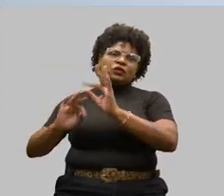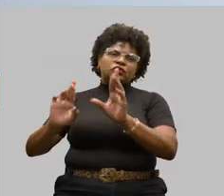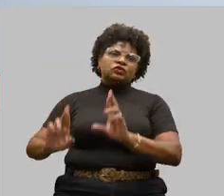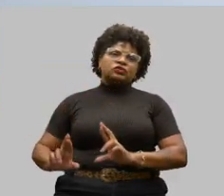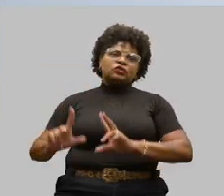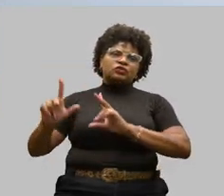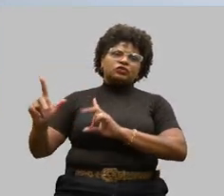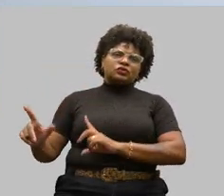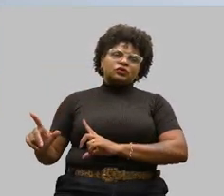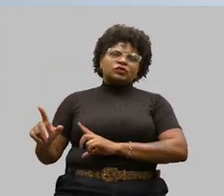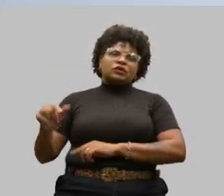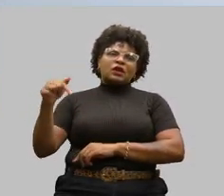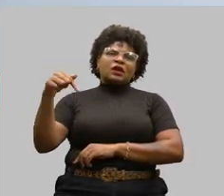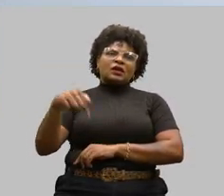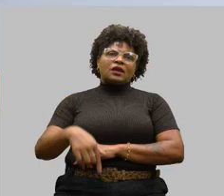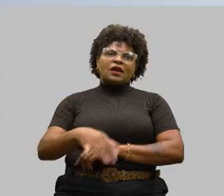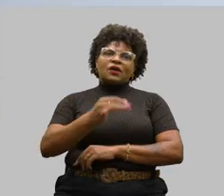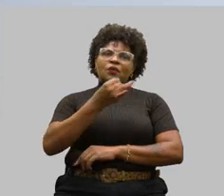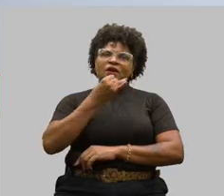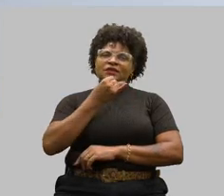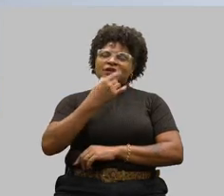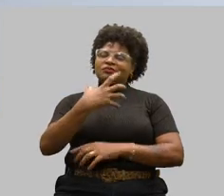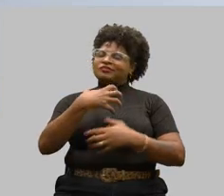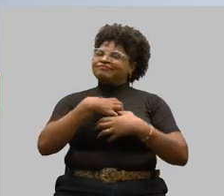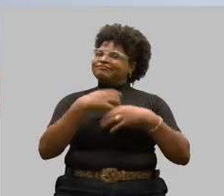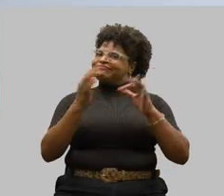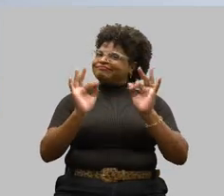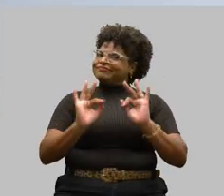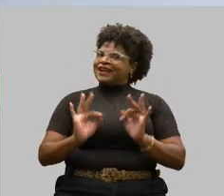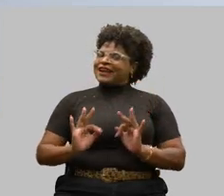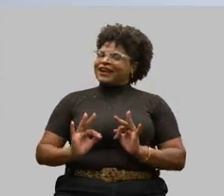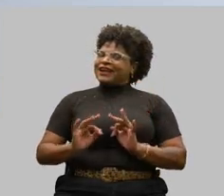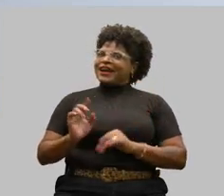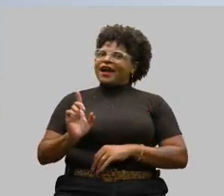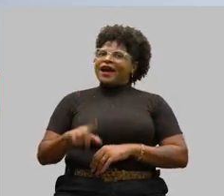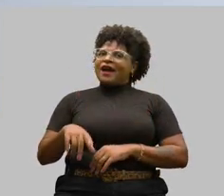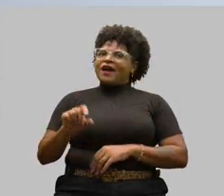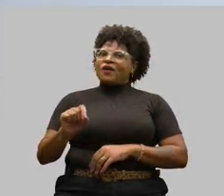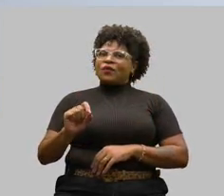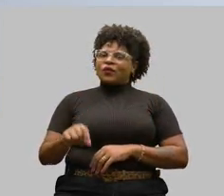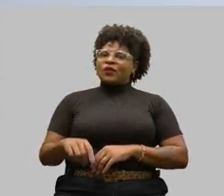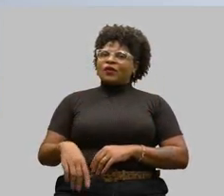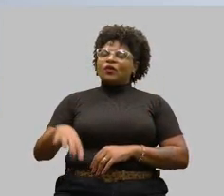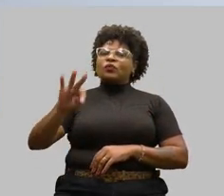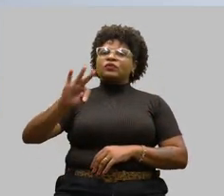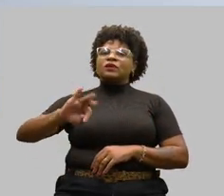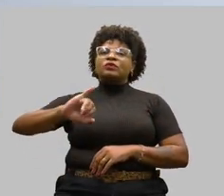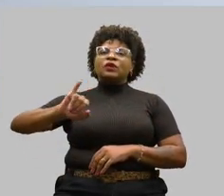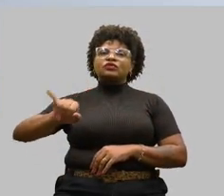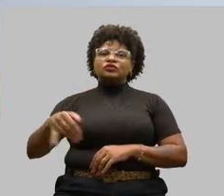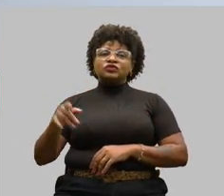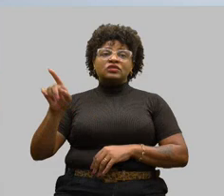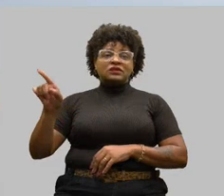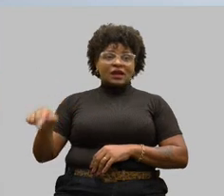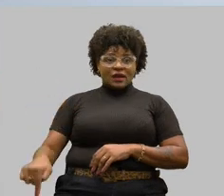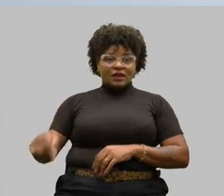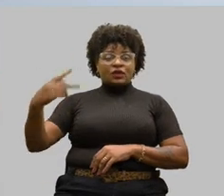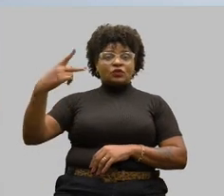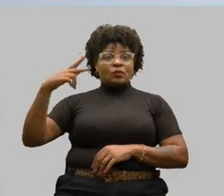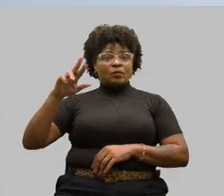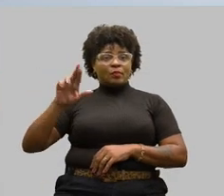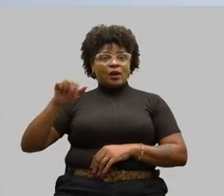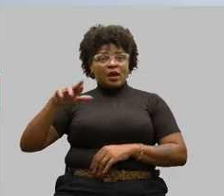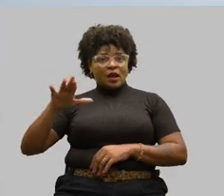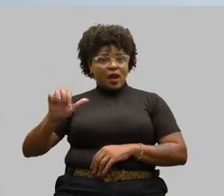um exemplo aqui senhores que eu fiquei muito feliz né o TJ Paraná ele faz a inclusão na área